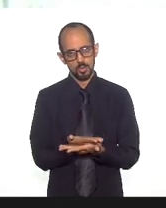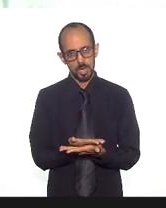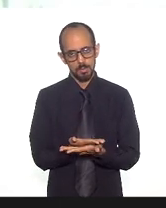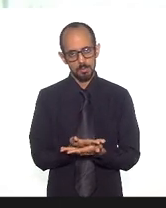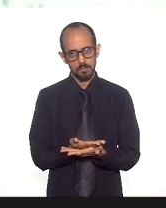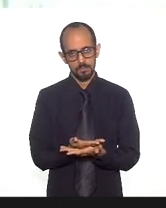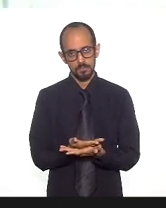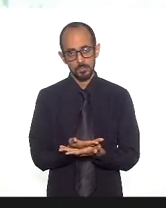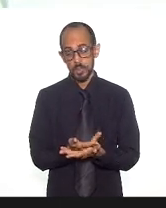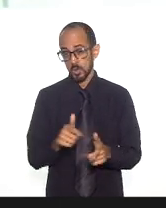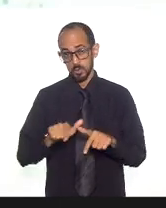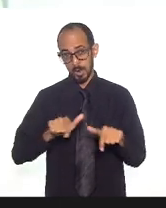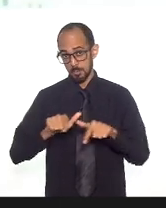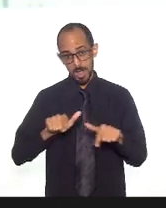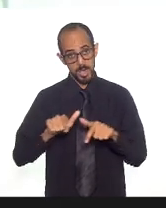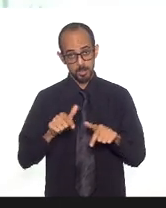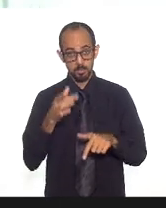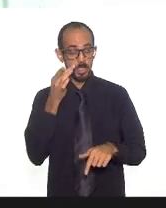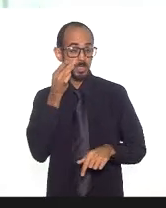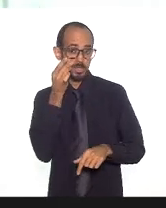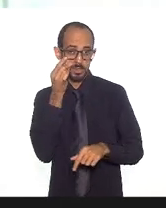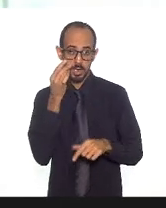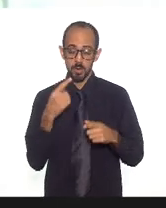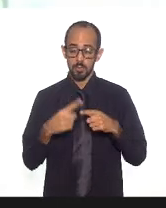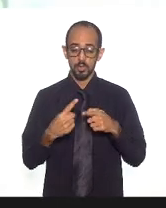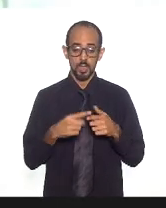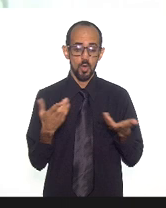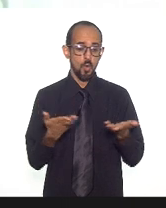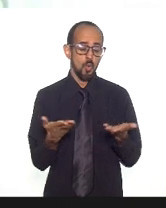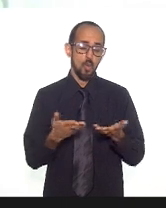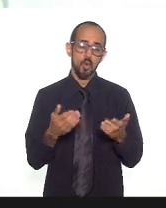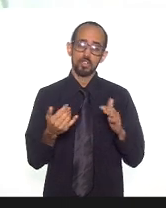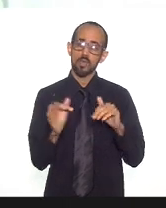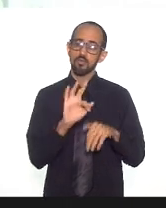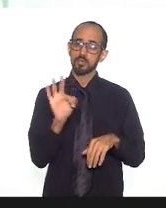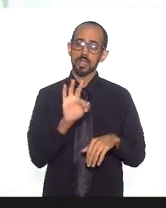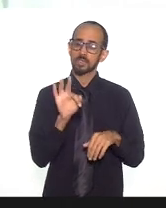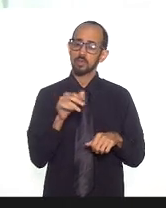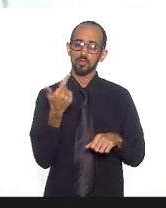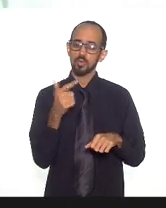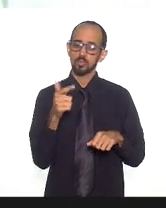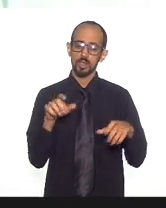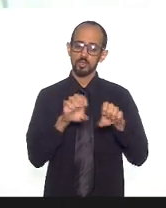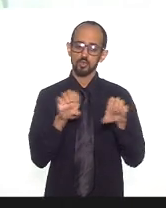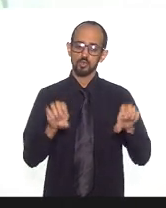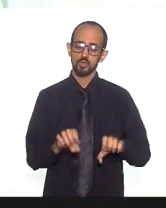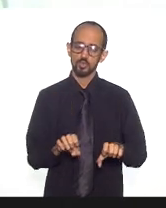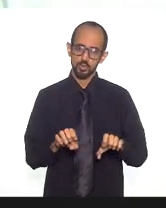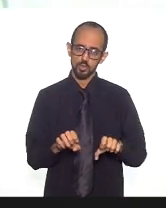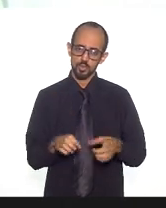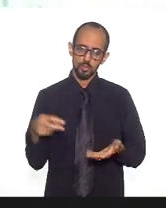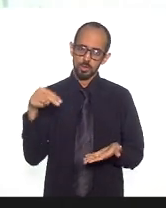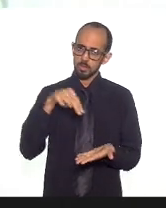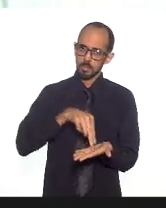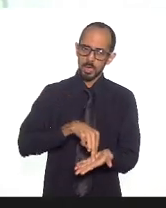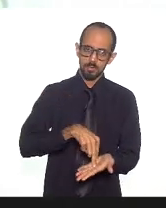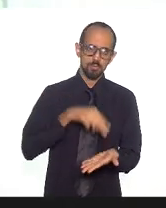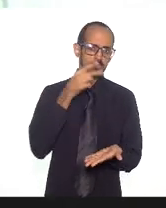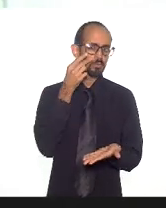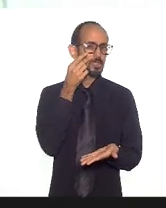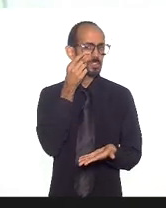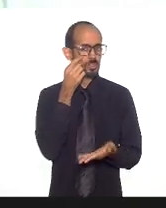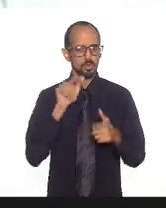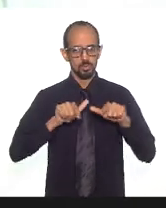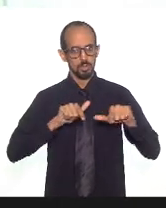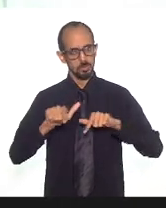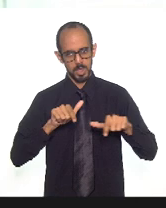A Fundação não tem estrutura hoje, Valdeir, Flávio, todos os deputados e os demais presentes, de receber o trabalho presencial. Nós temos um